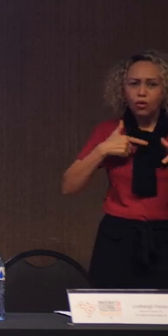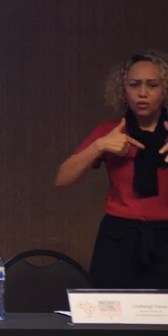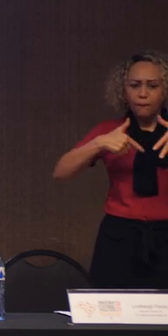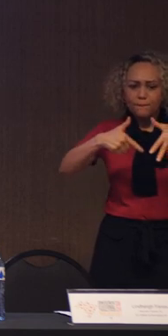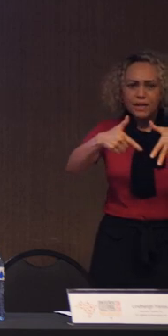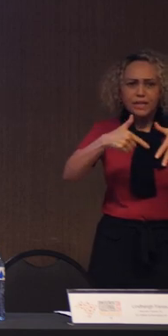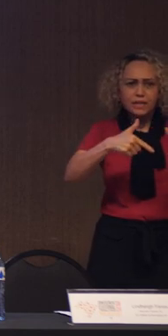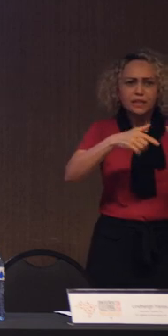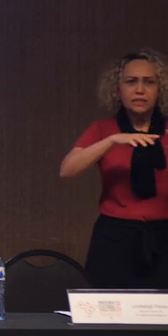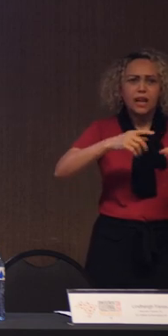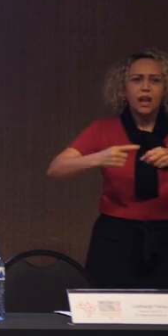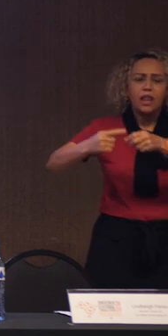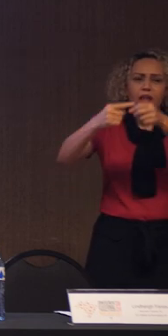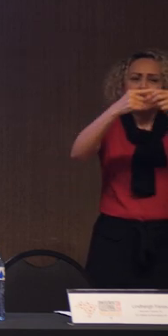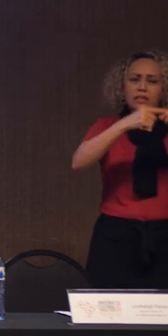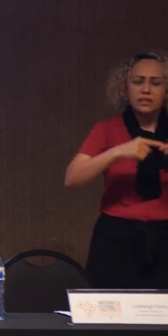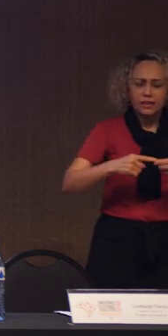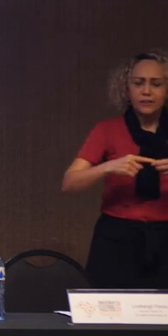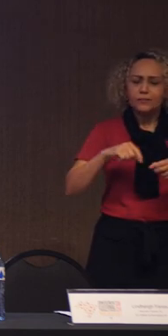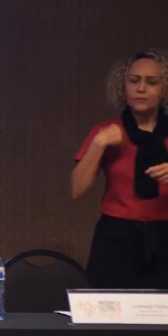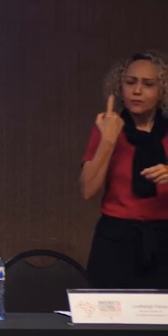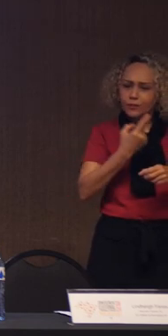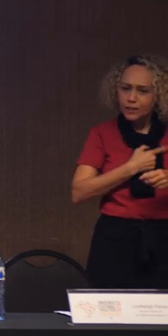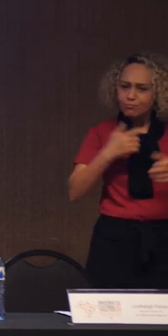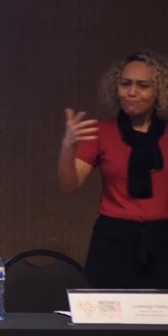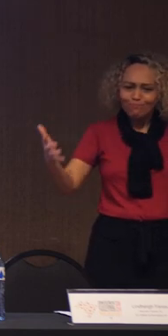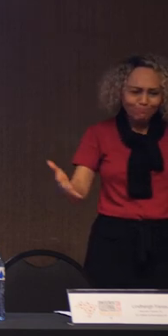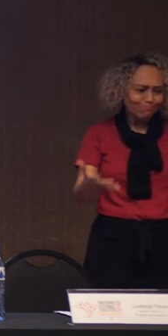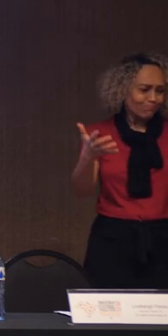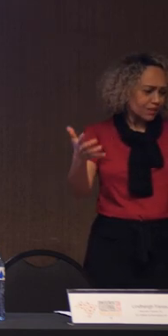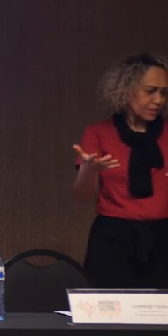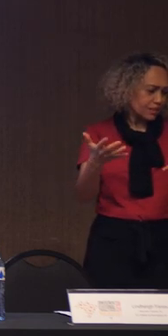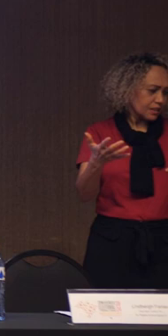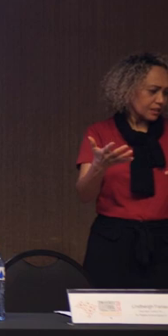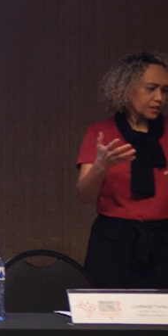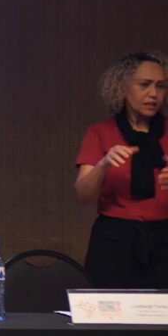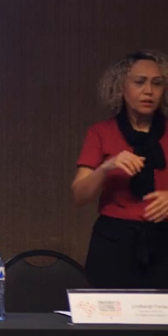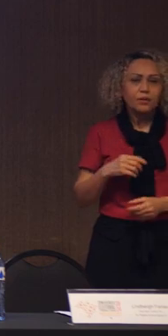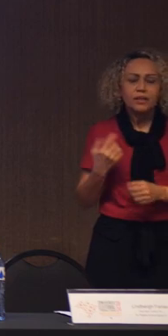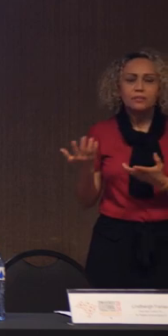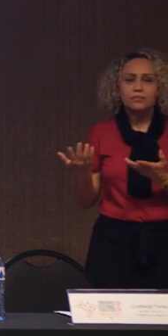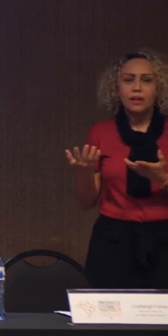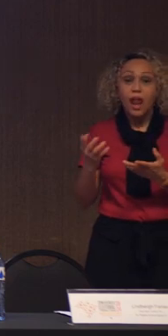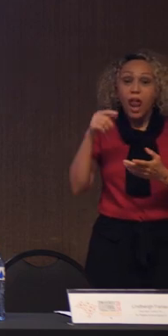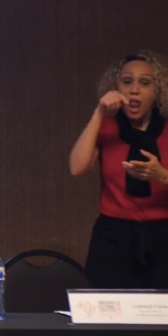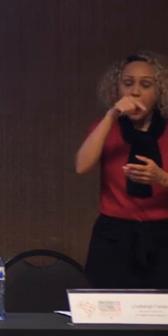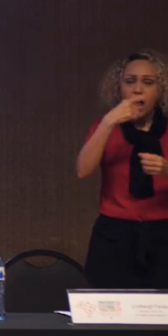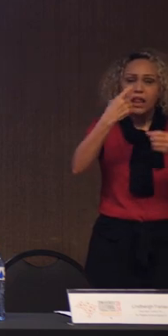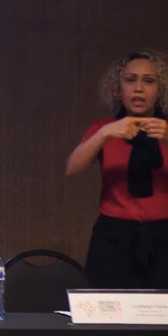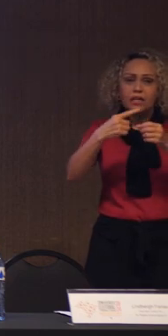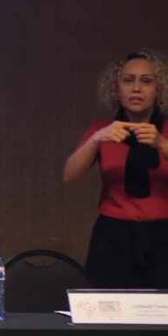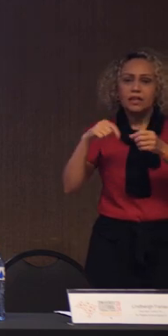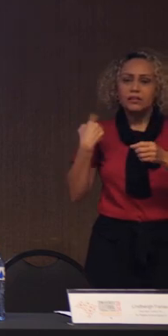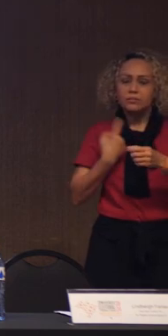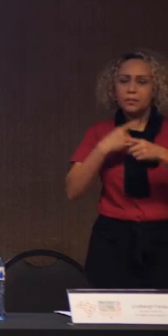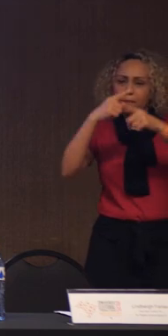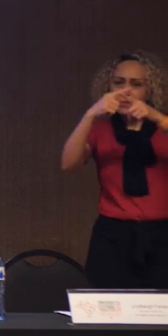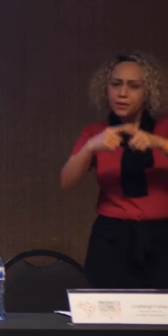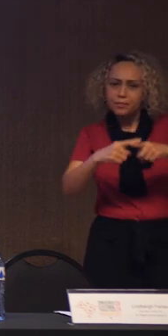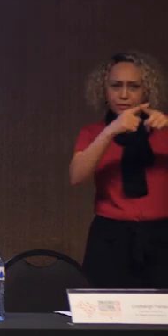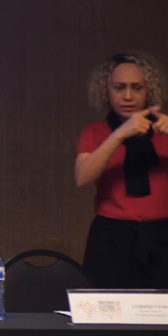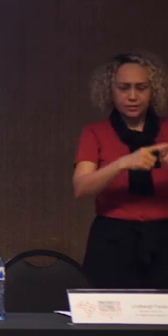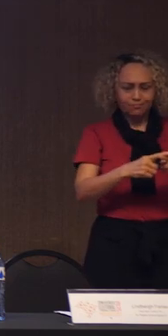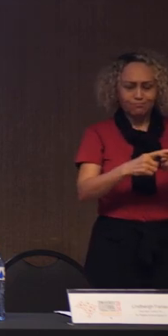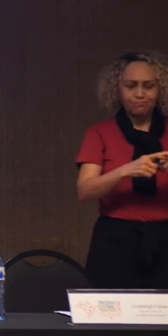disputar as cidades concretamente com os instrumentos que o governo nos dá, sem esse republicanismo babaca